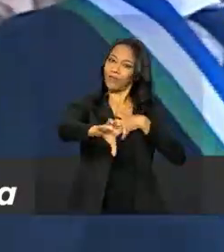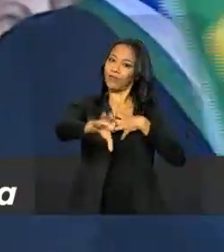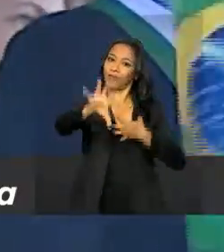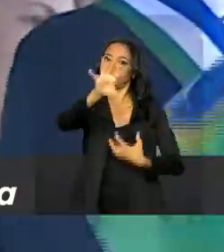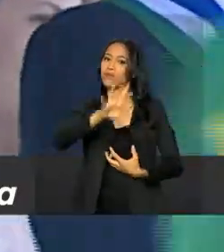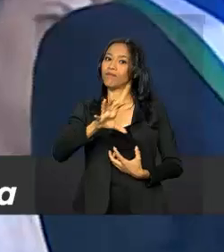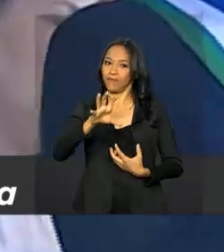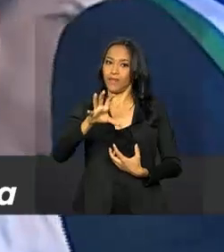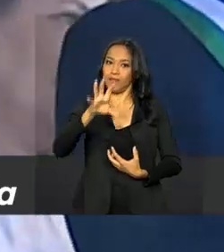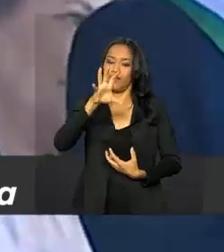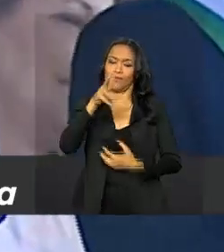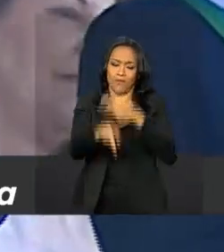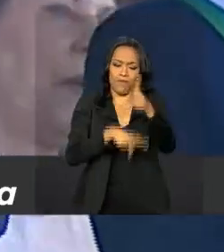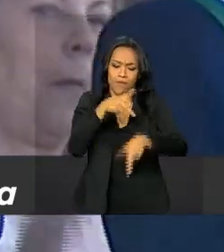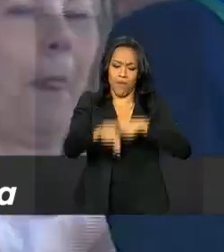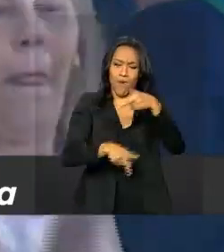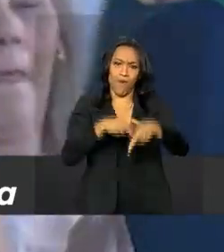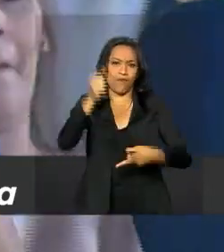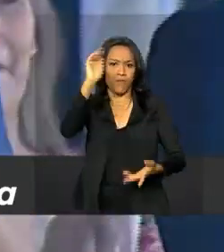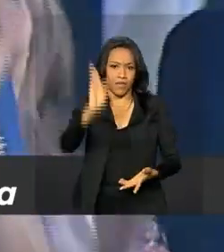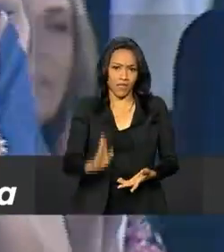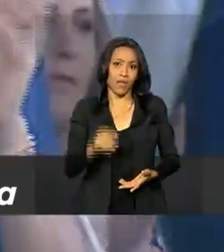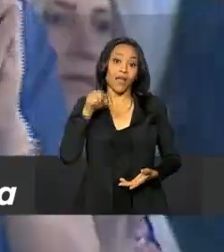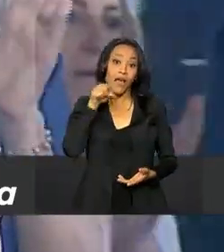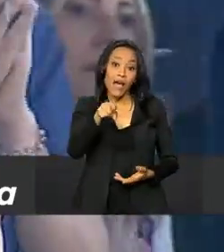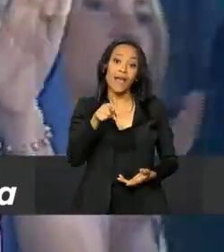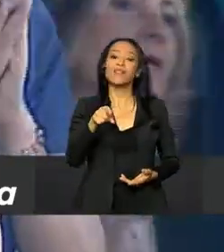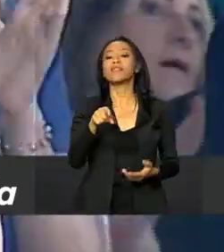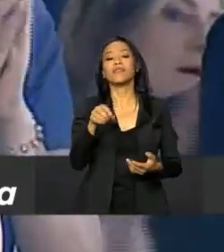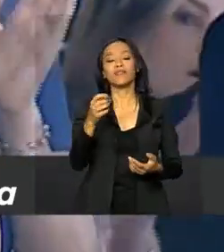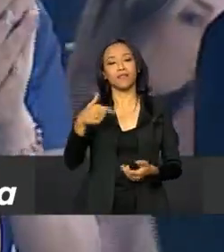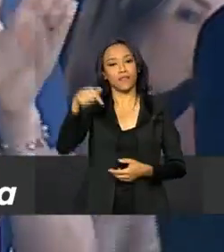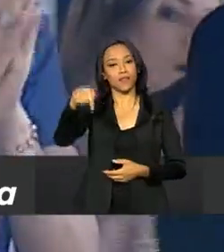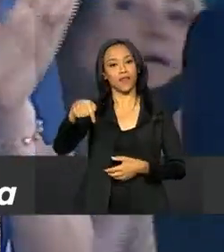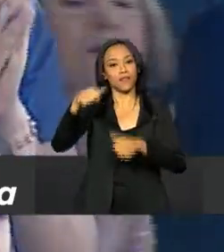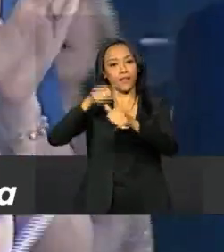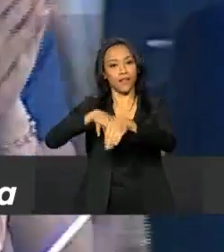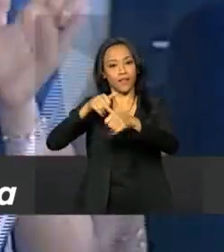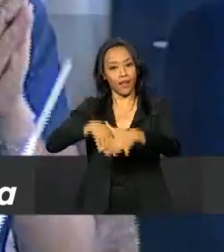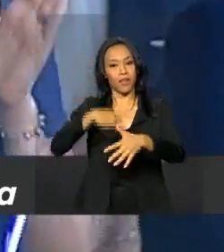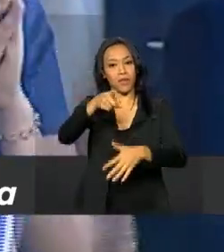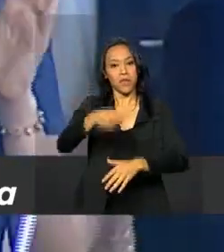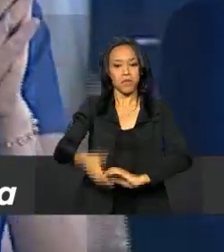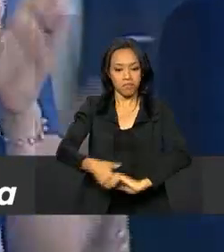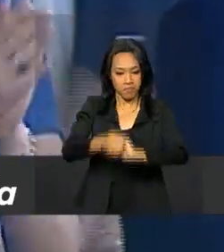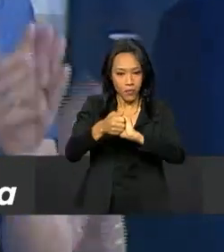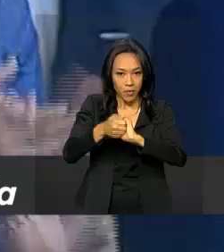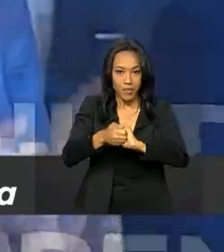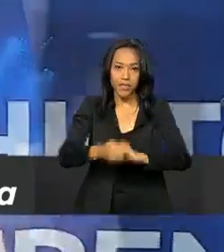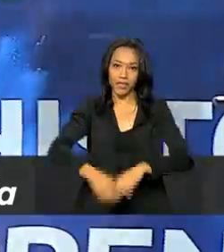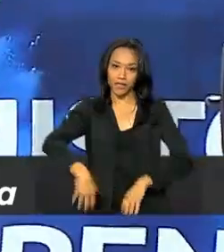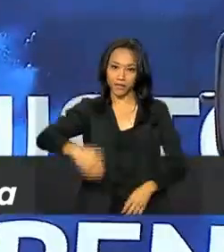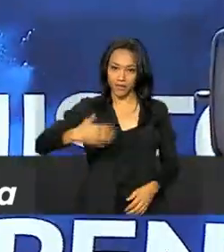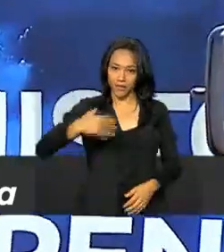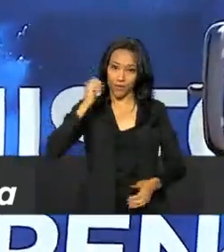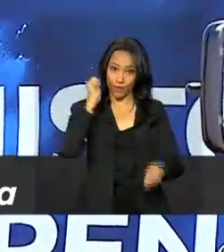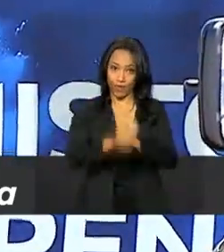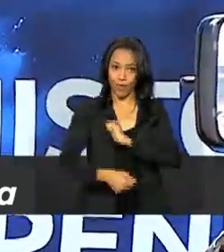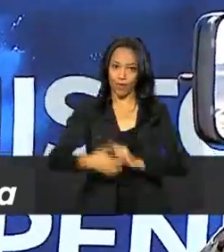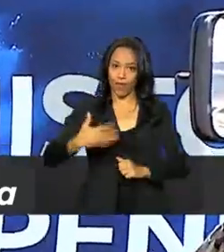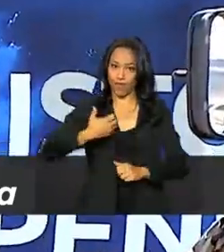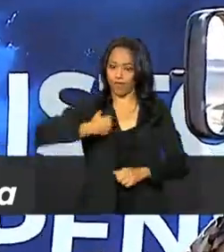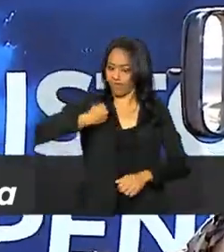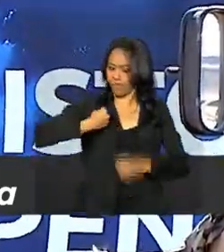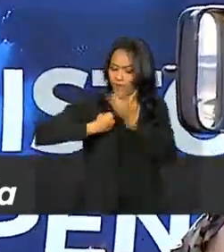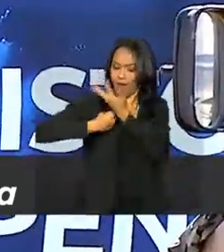que nesta data específica do 7 de setembro, aí nós vemos o presidente cumprimentando o atleta, fazendo a referência ao fogo